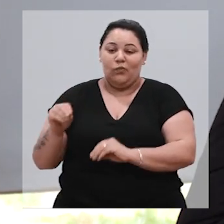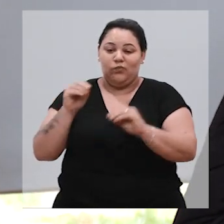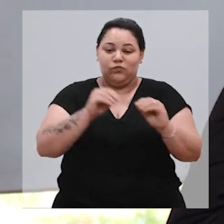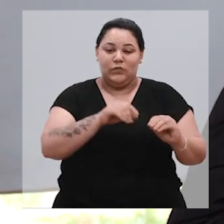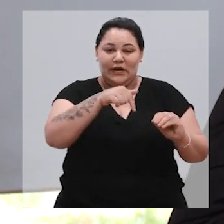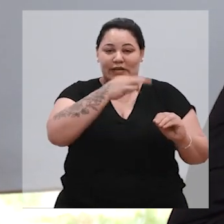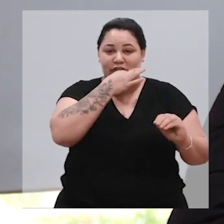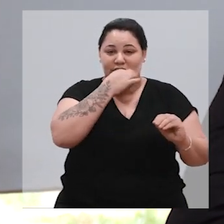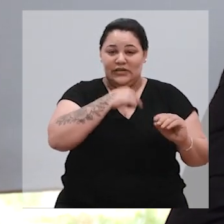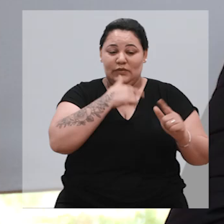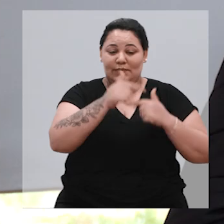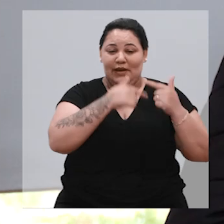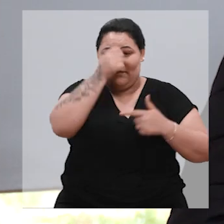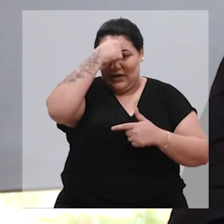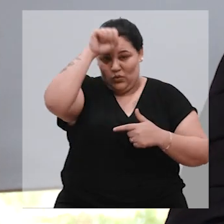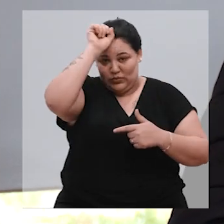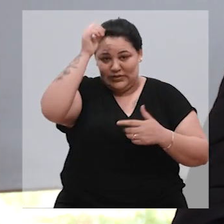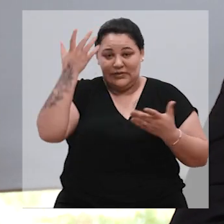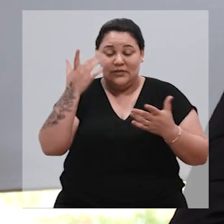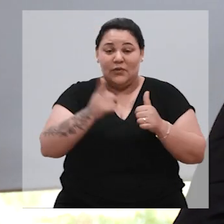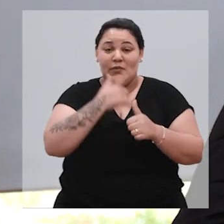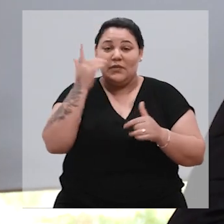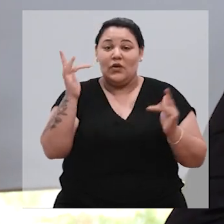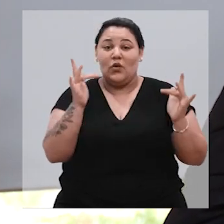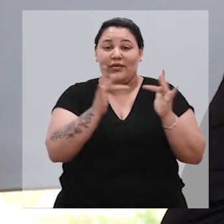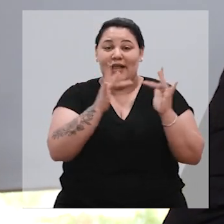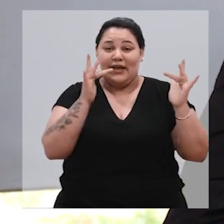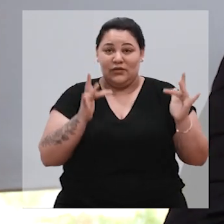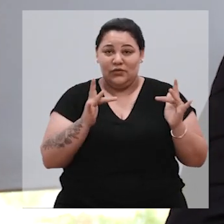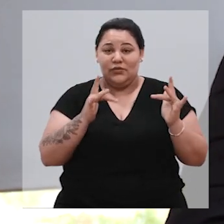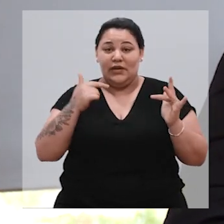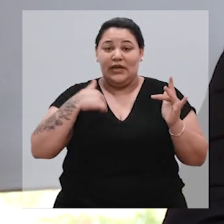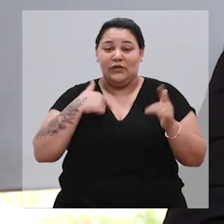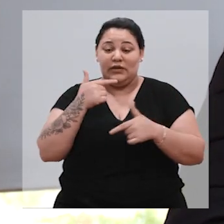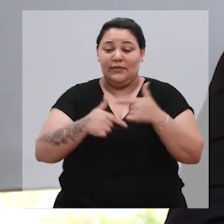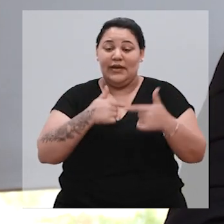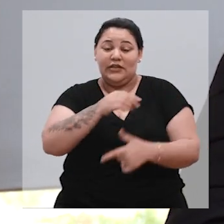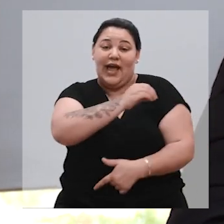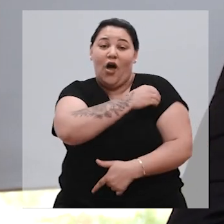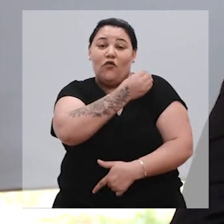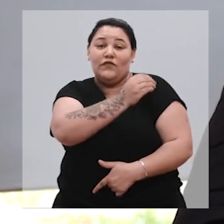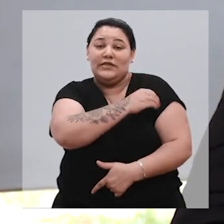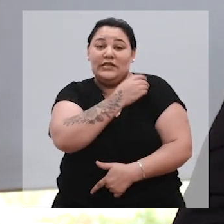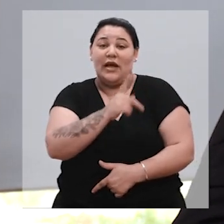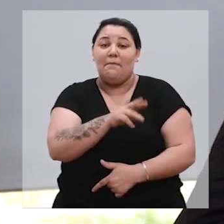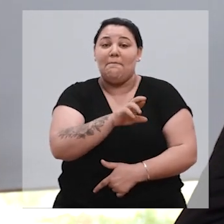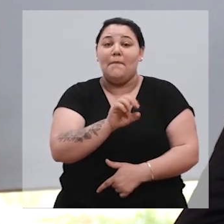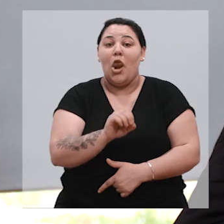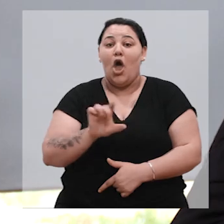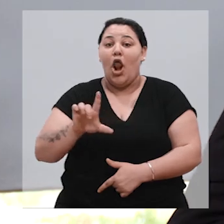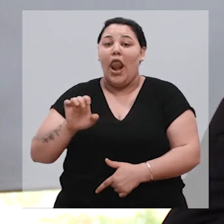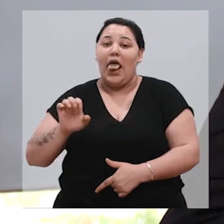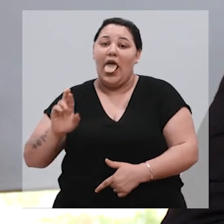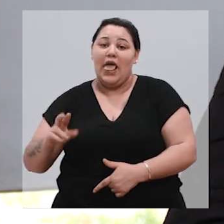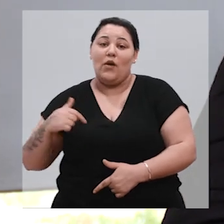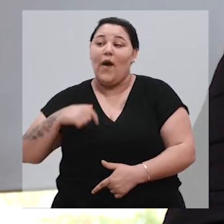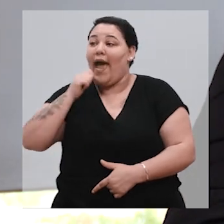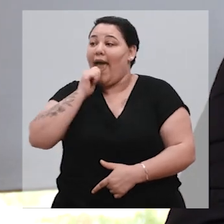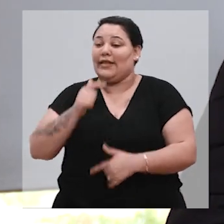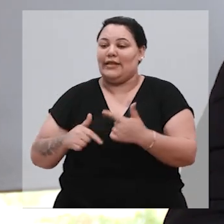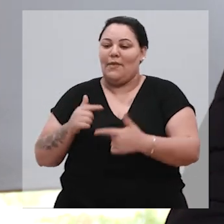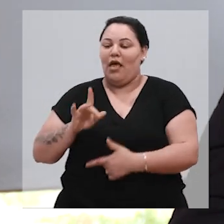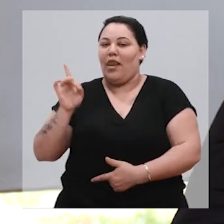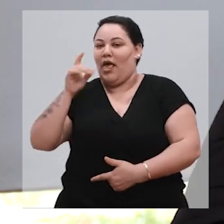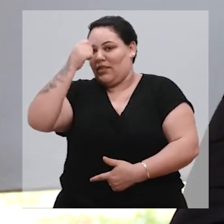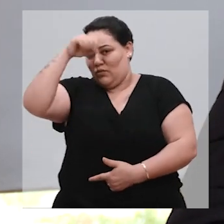vim morar em Caxias, eu trabalhava na universidade. E o meu primeiro contato foi como oficineira do Proler. quando eu